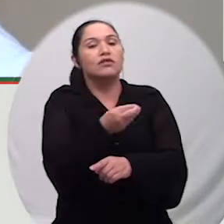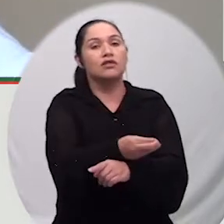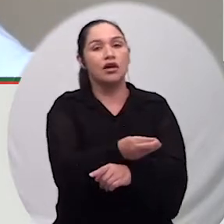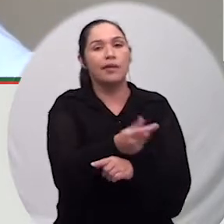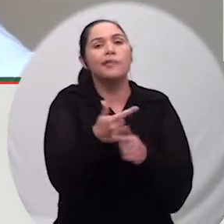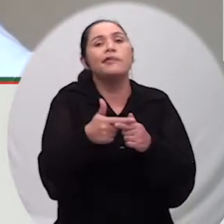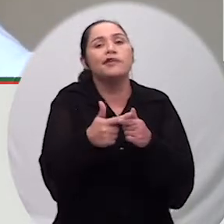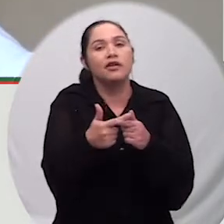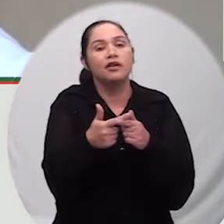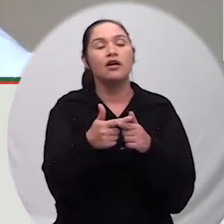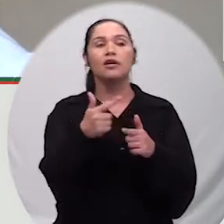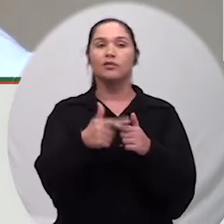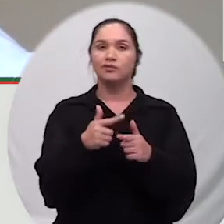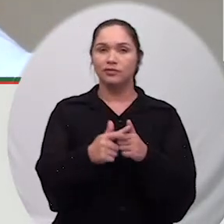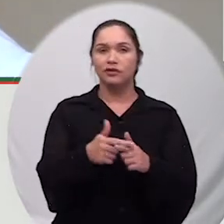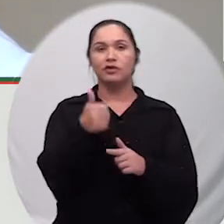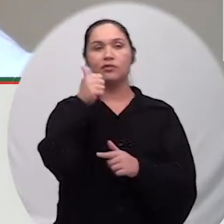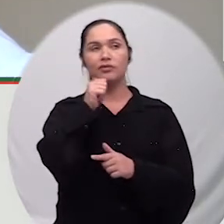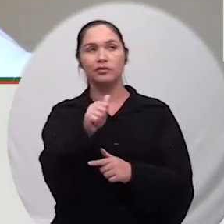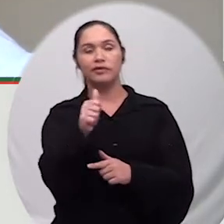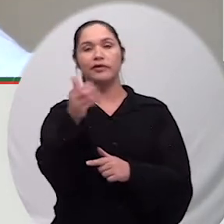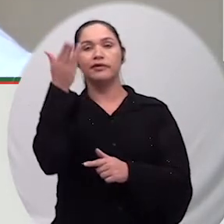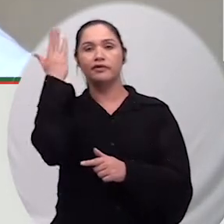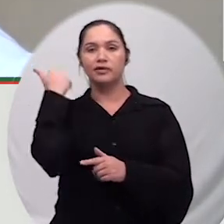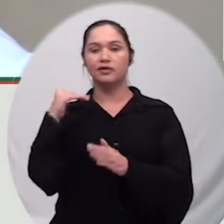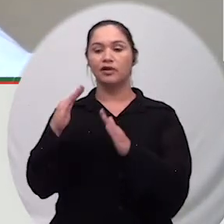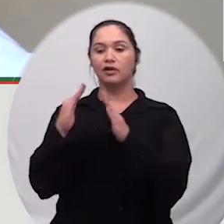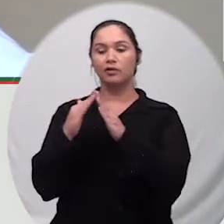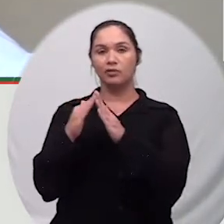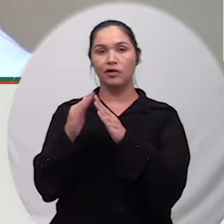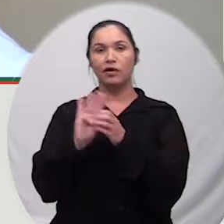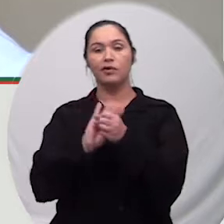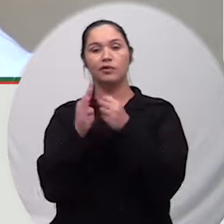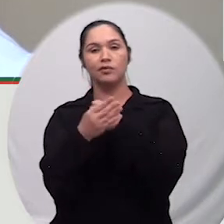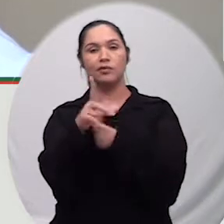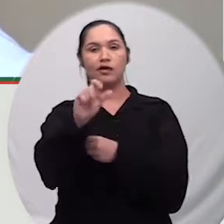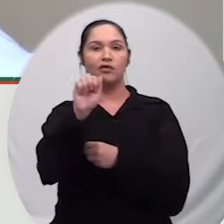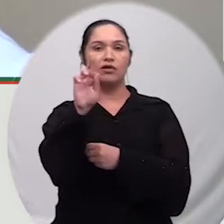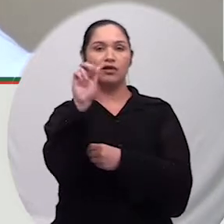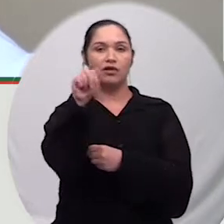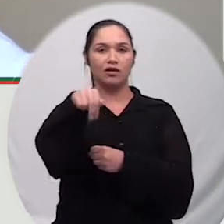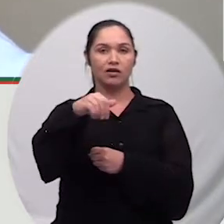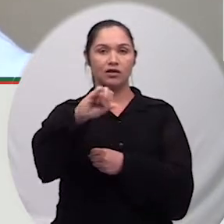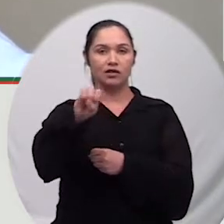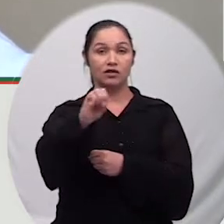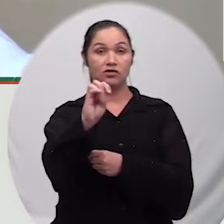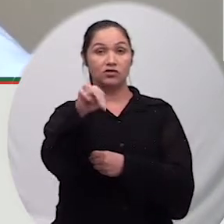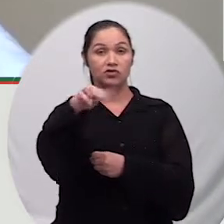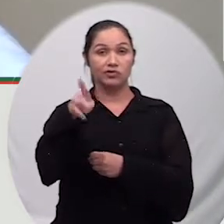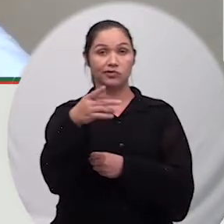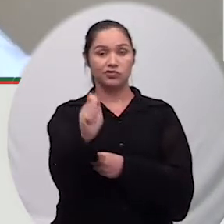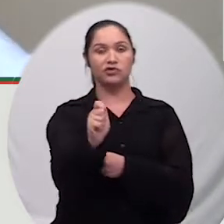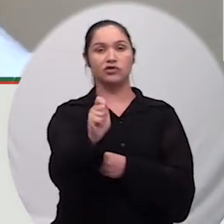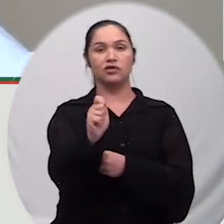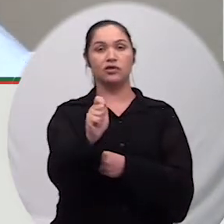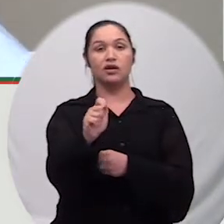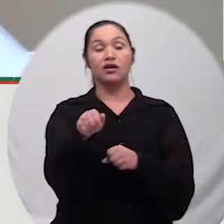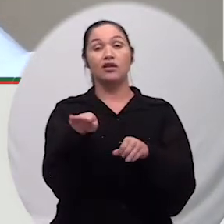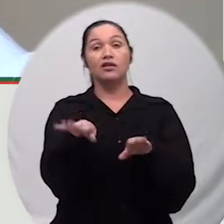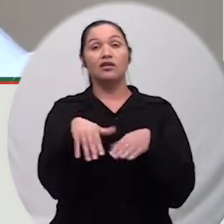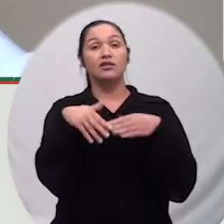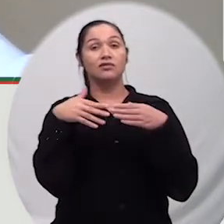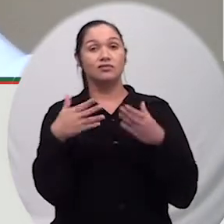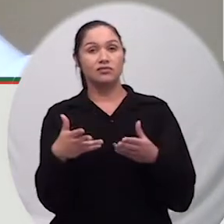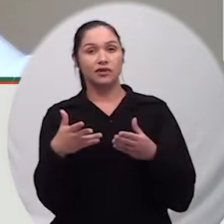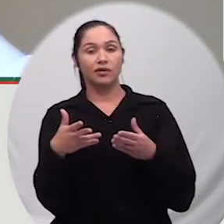Souza? Dona Eudócia foi moradora daquele bairro Laranjinha e por muitos anos se destacava por